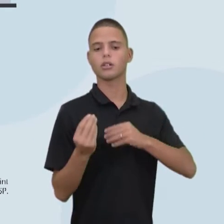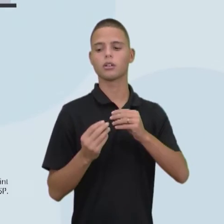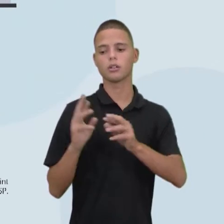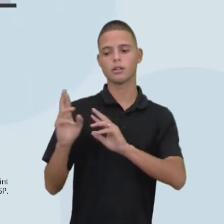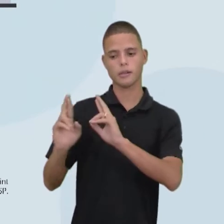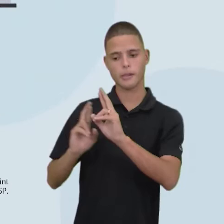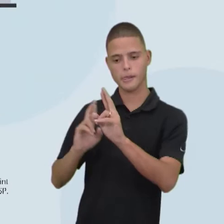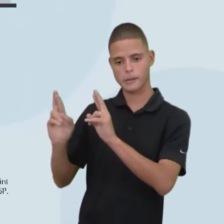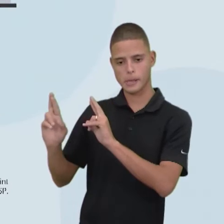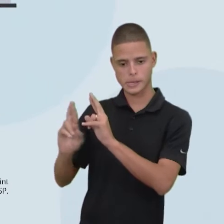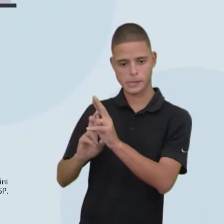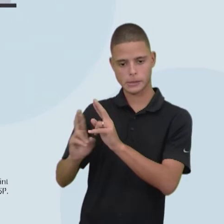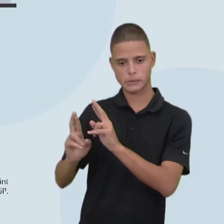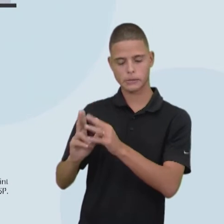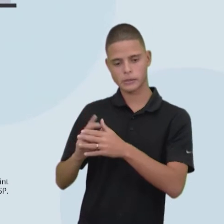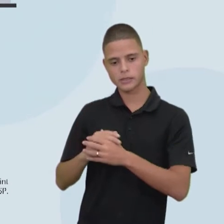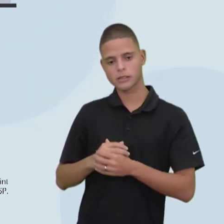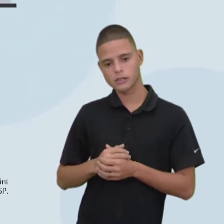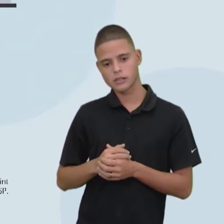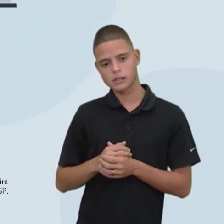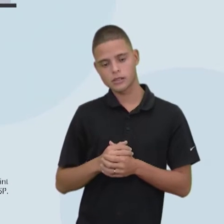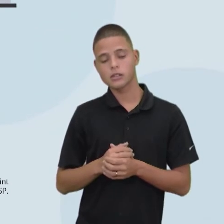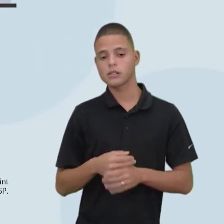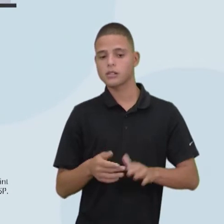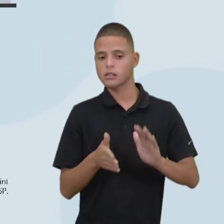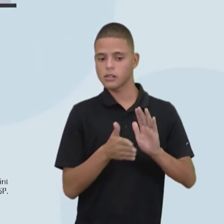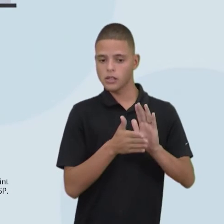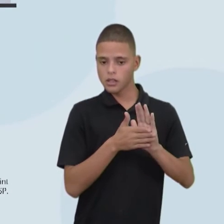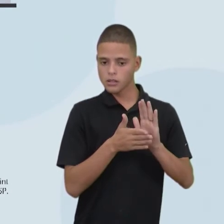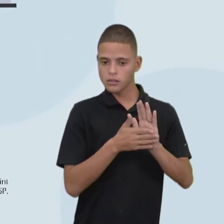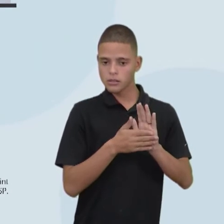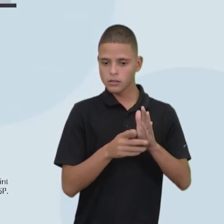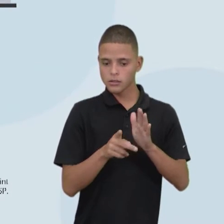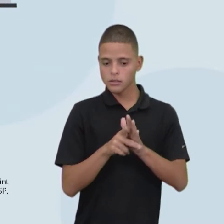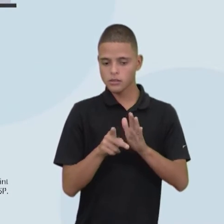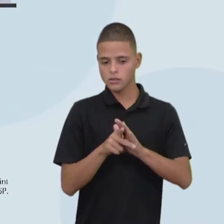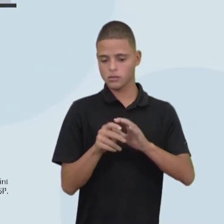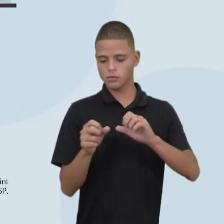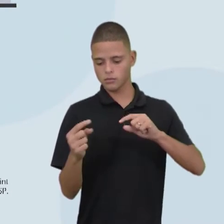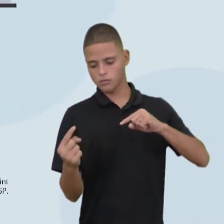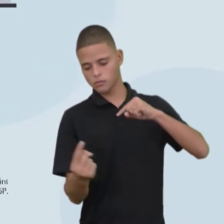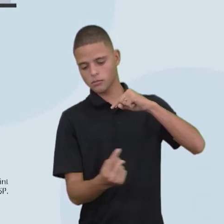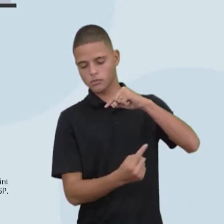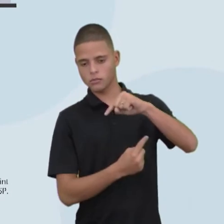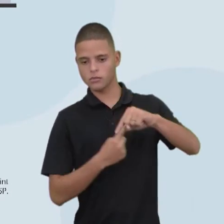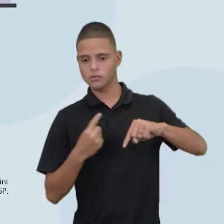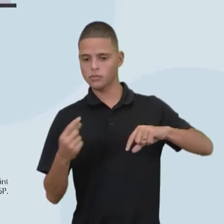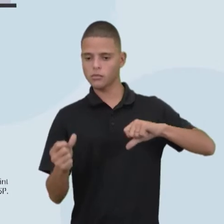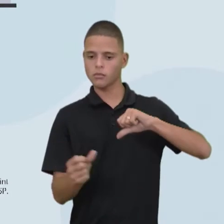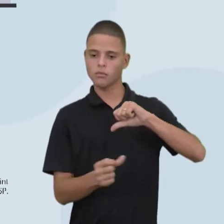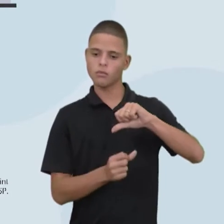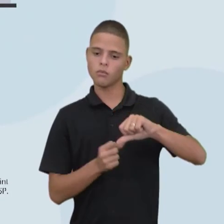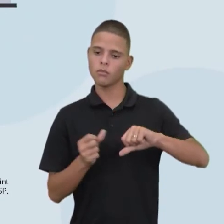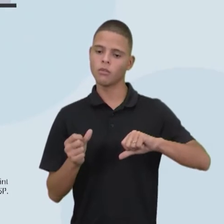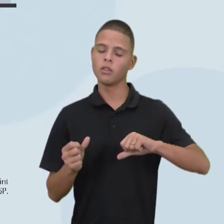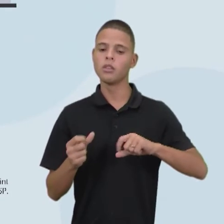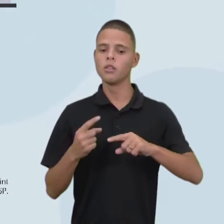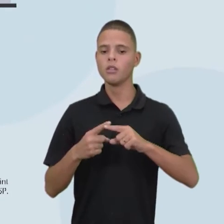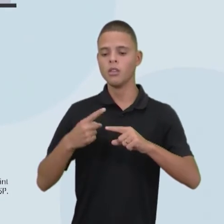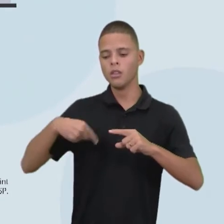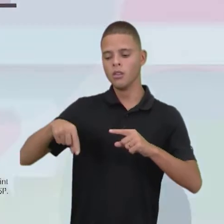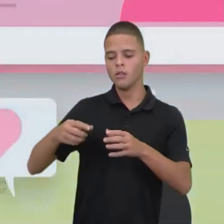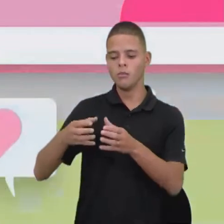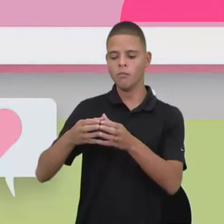relacionar com essa turma aí? A proposta é a estação por rotação. Por que é a estação por rotação? Porque a gente se divide aí em